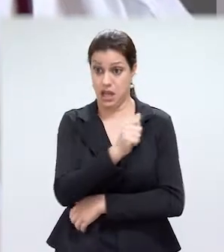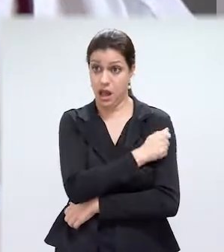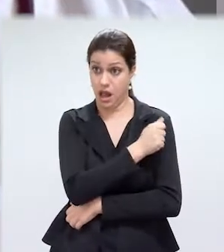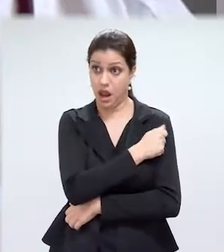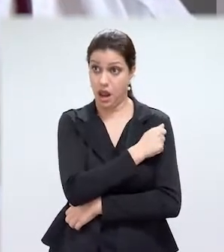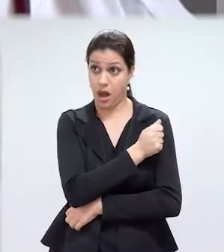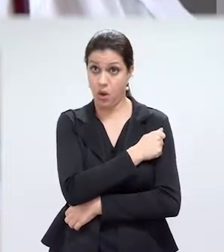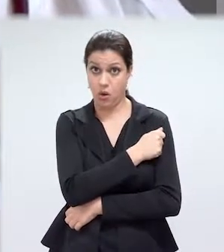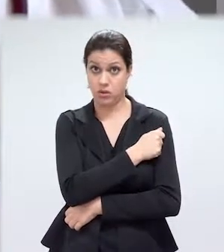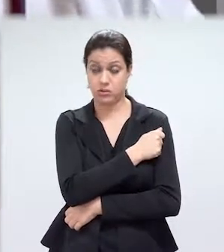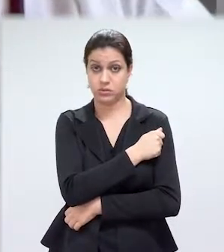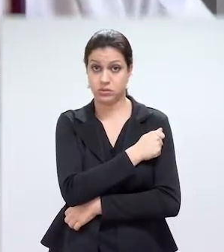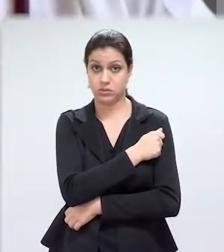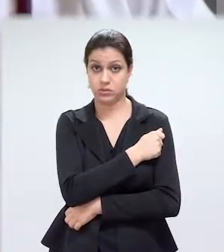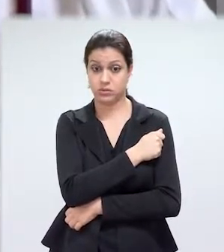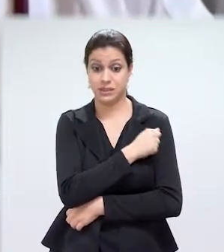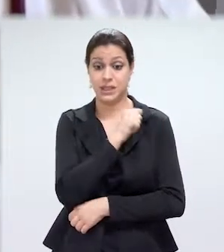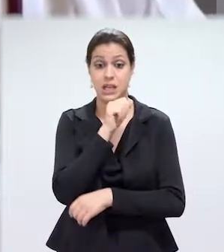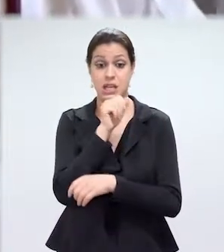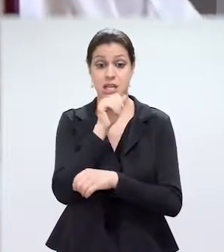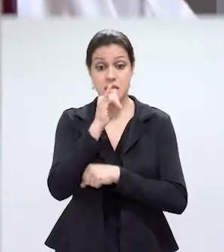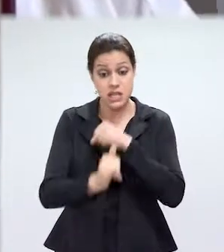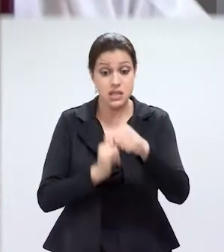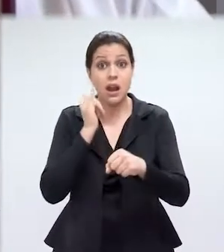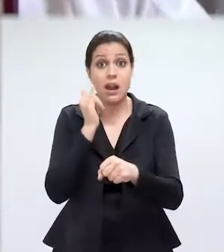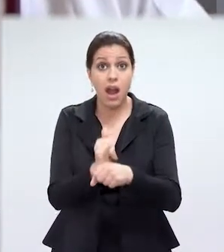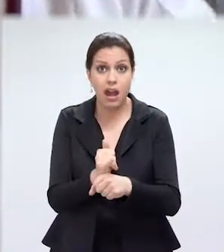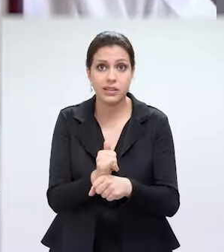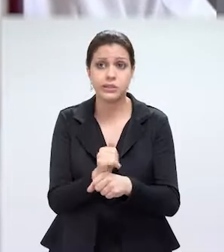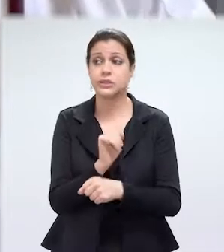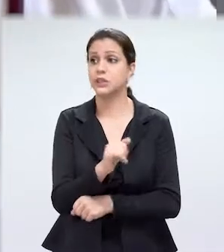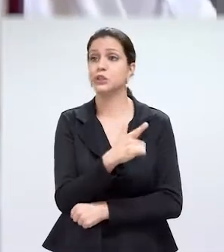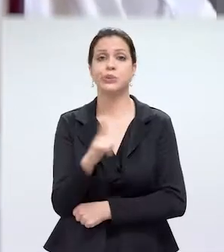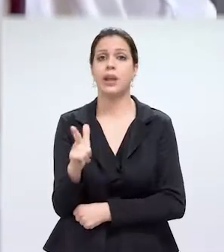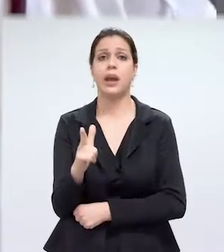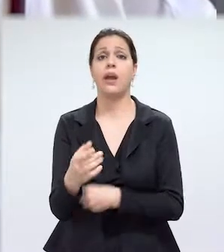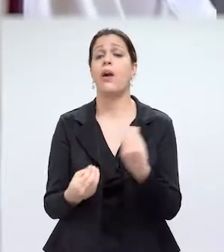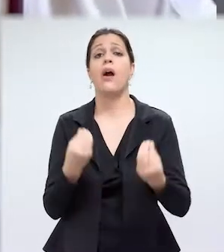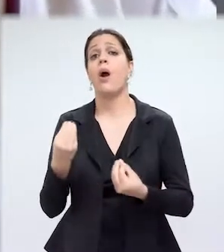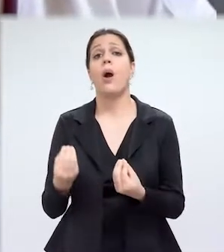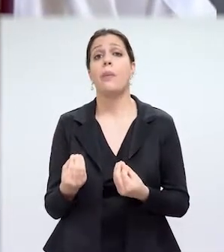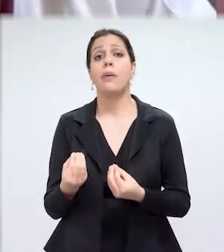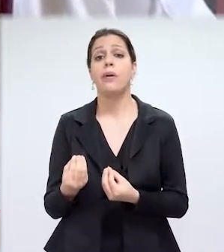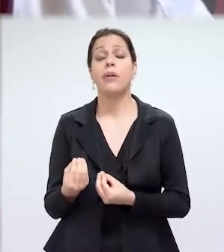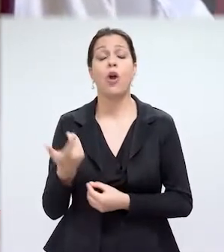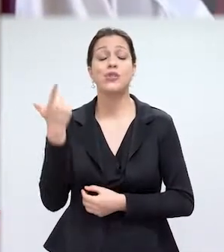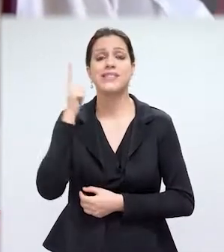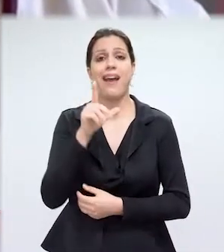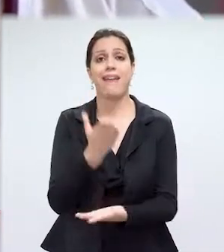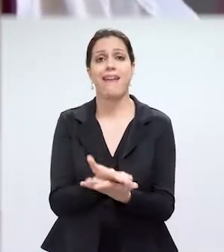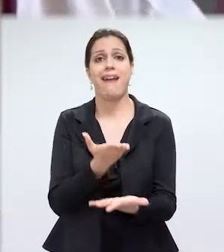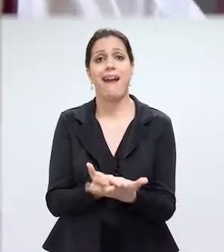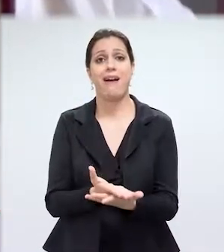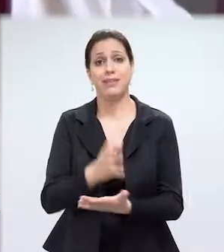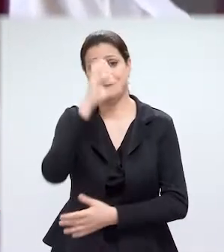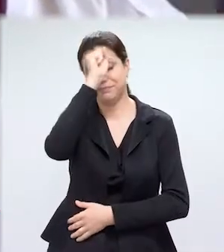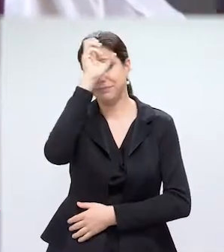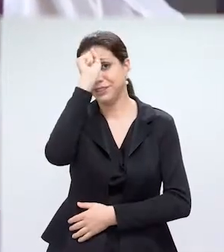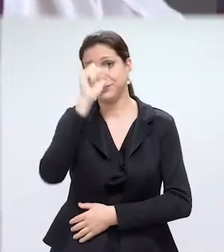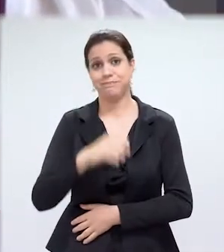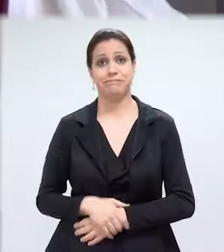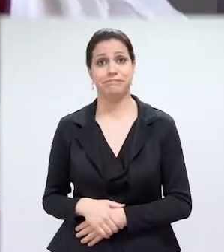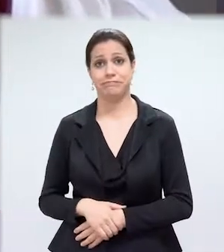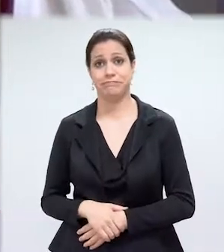ele conseguir que o seu aluno acesse a internet, porque senão não tem nem como a